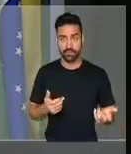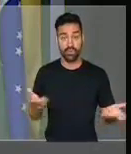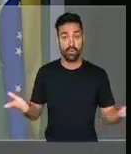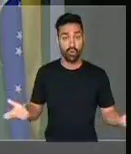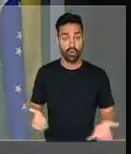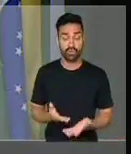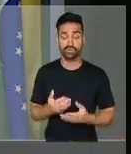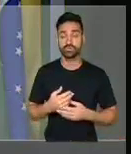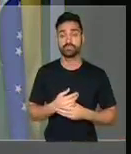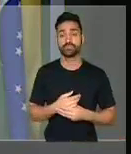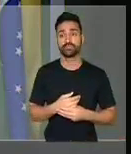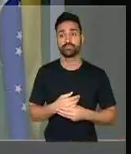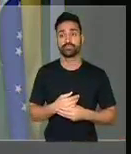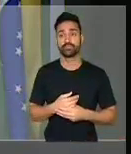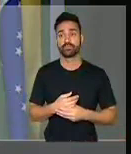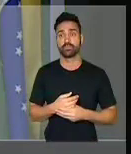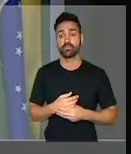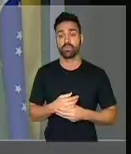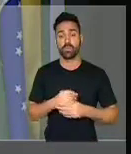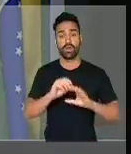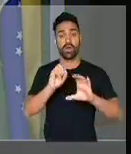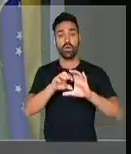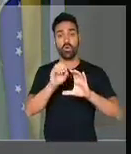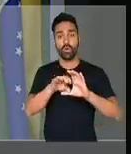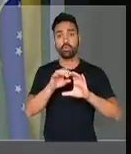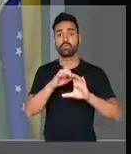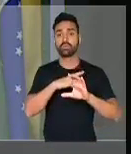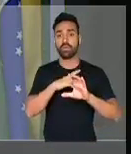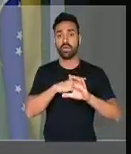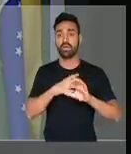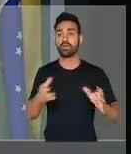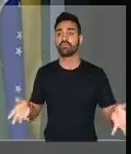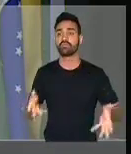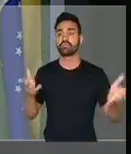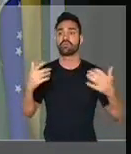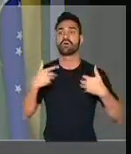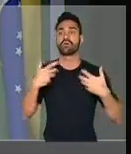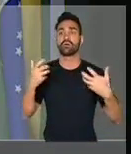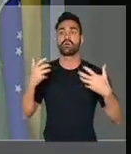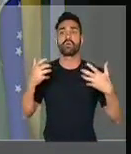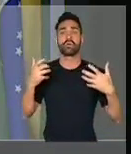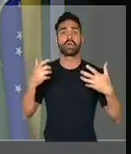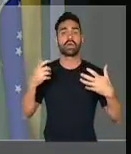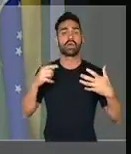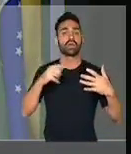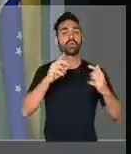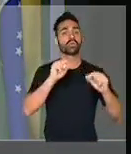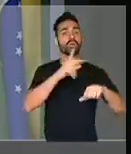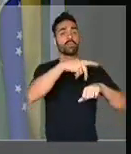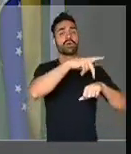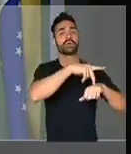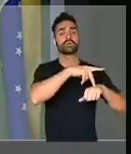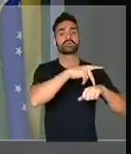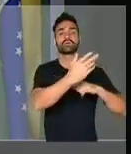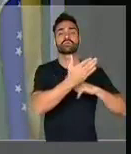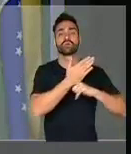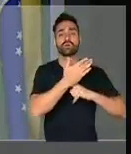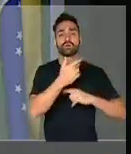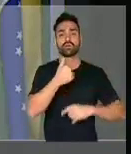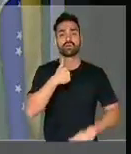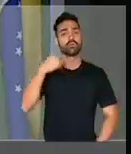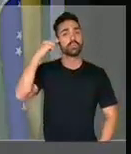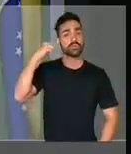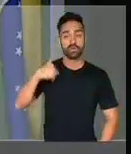tempos da Rede Globo, que ela está instando todas as pessoas a dizer o que eu quero do meu Brasil, fiquei imaginando, eu